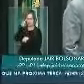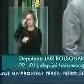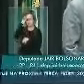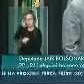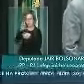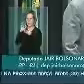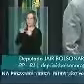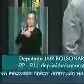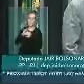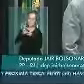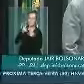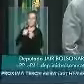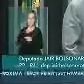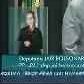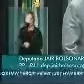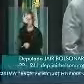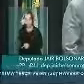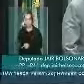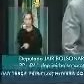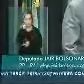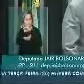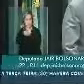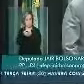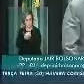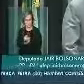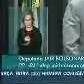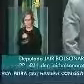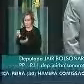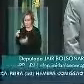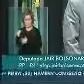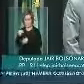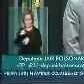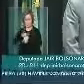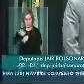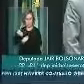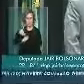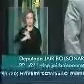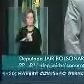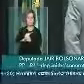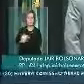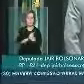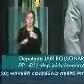esposas são, hoje em dia, quando vão às ruas,